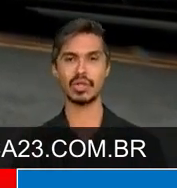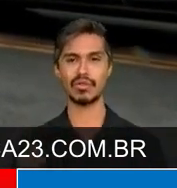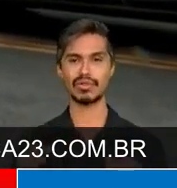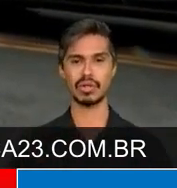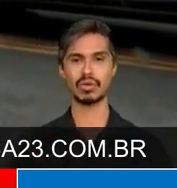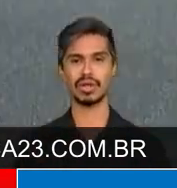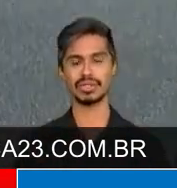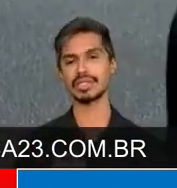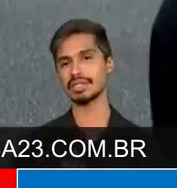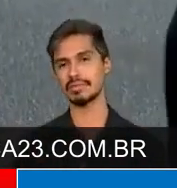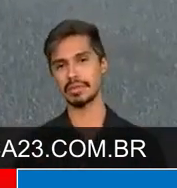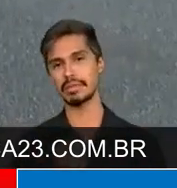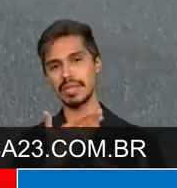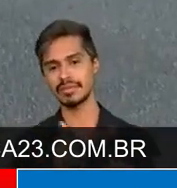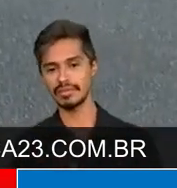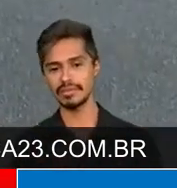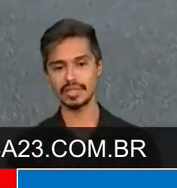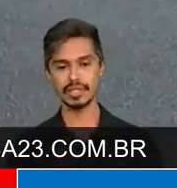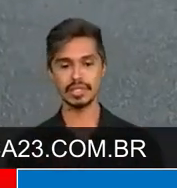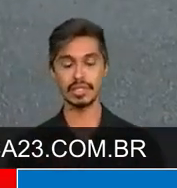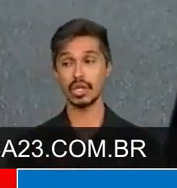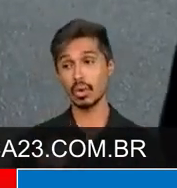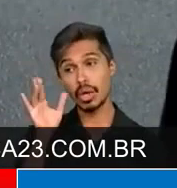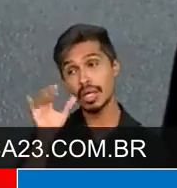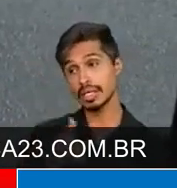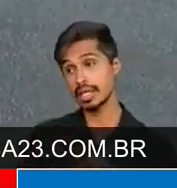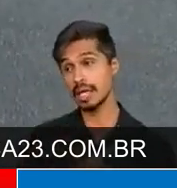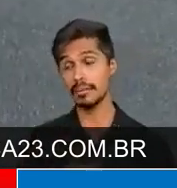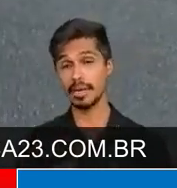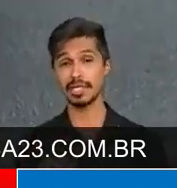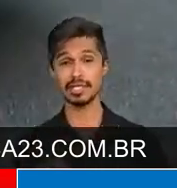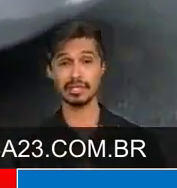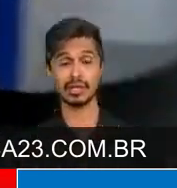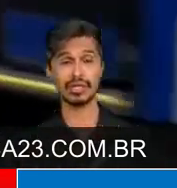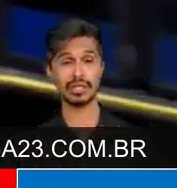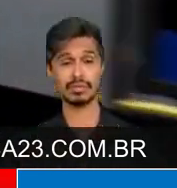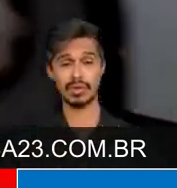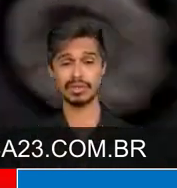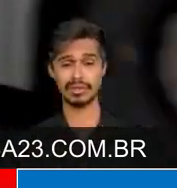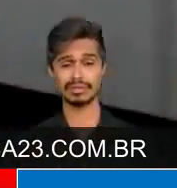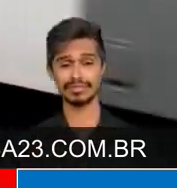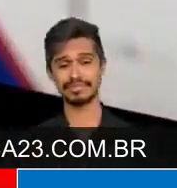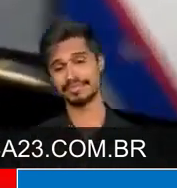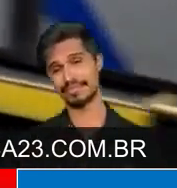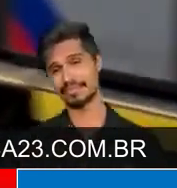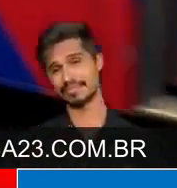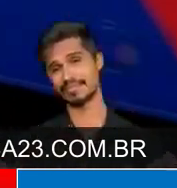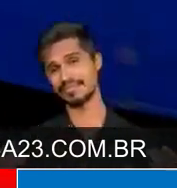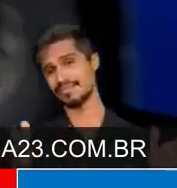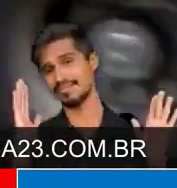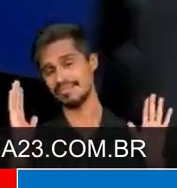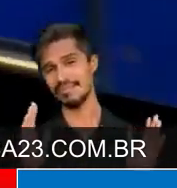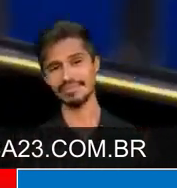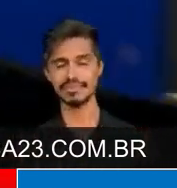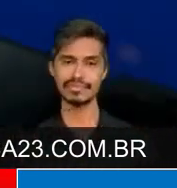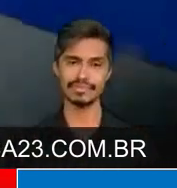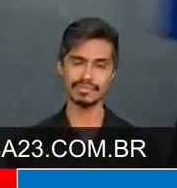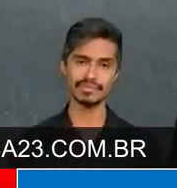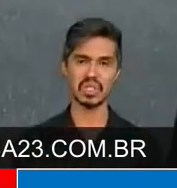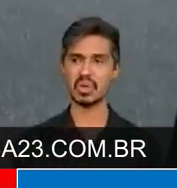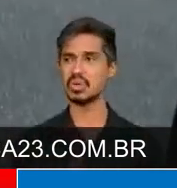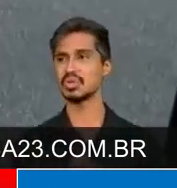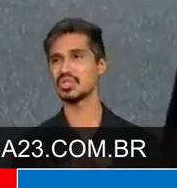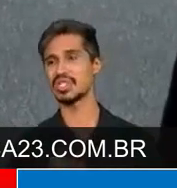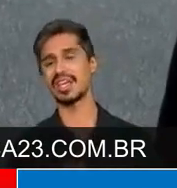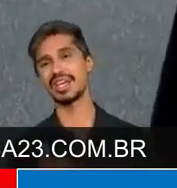ano, é sempre bem-vindo. A curiosidade a gente até tem, né? Mas aí a gente acaba deixando para lá, para outro